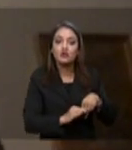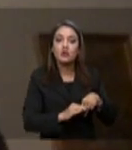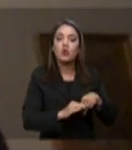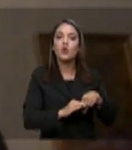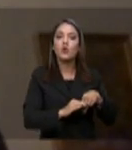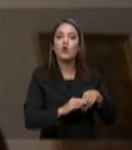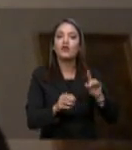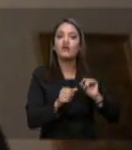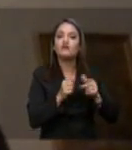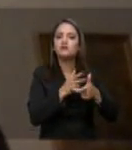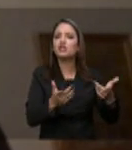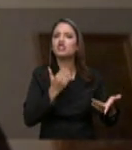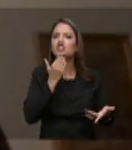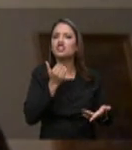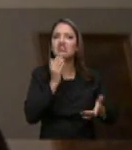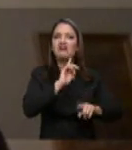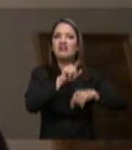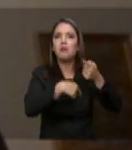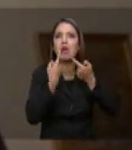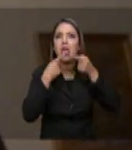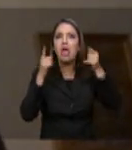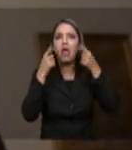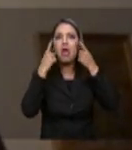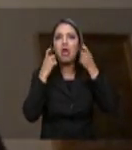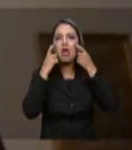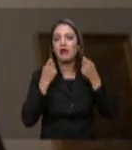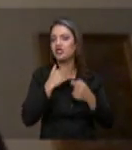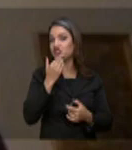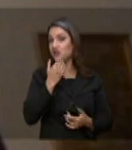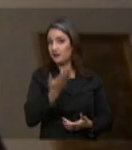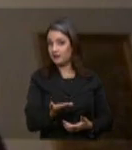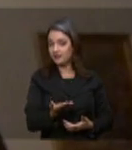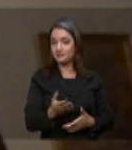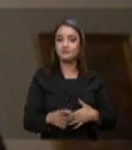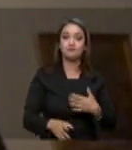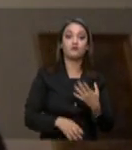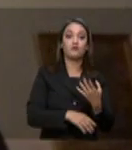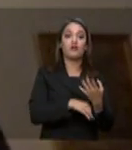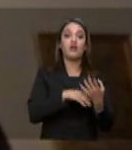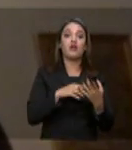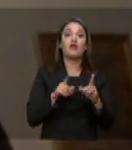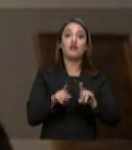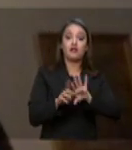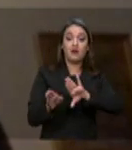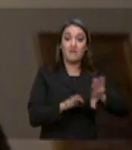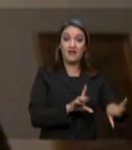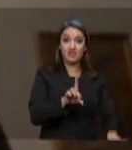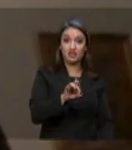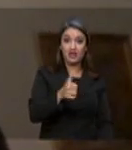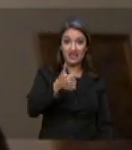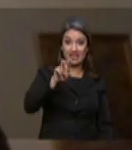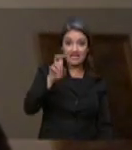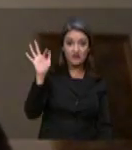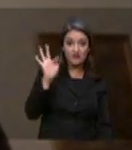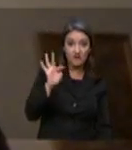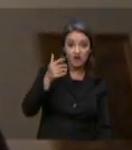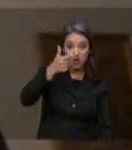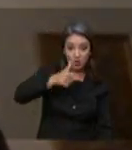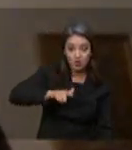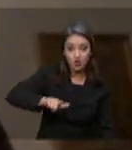adiantar ia depois ficar de chororô o terceiro evento Quinze de Fevereiro